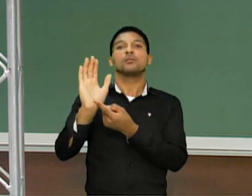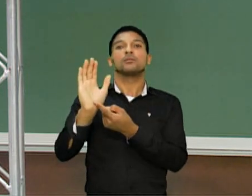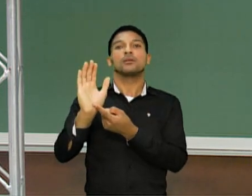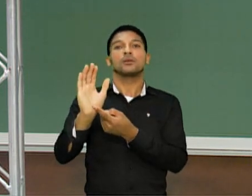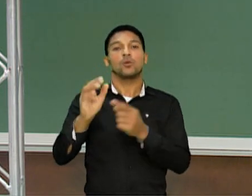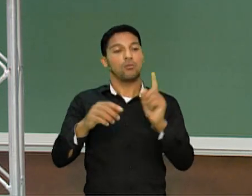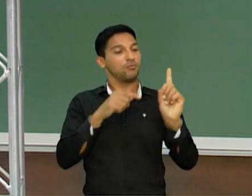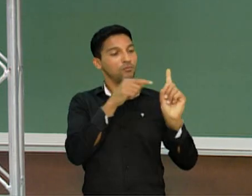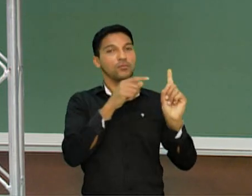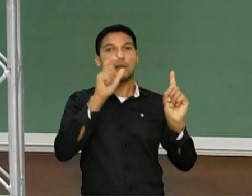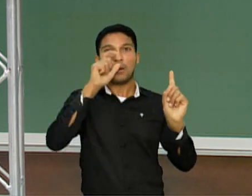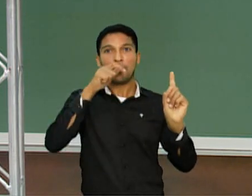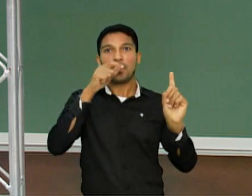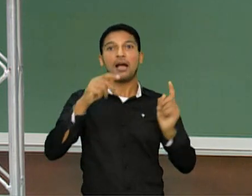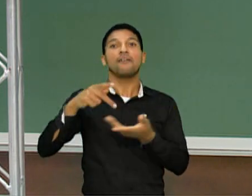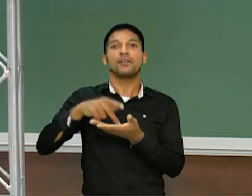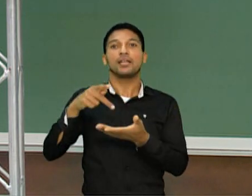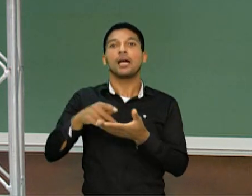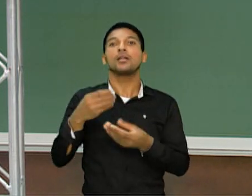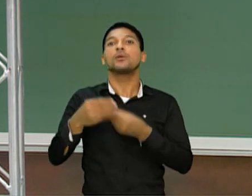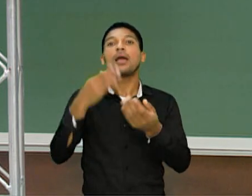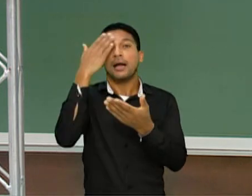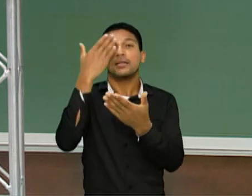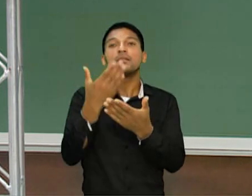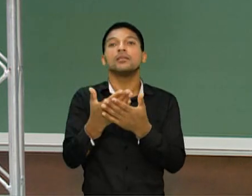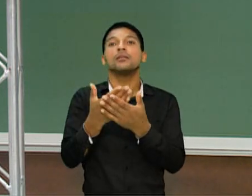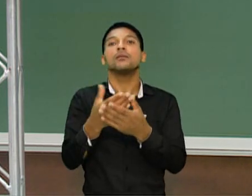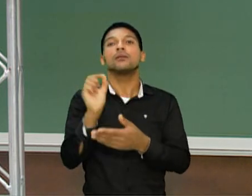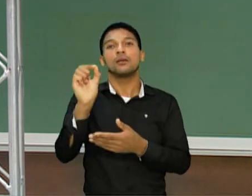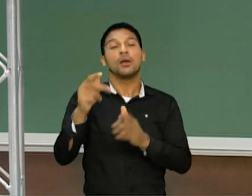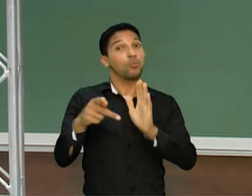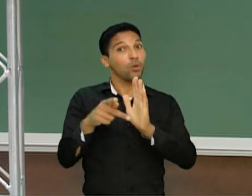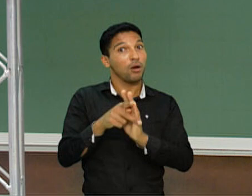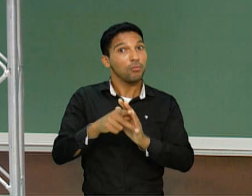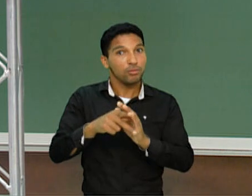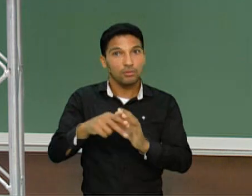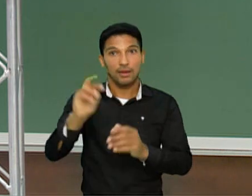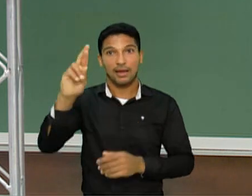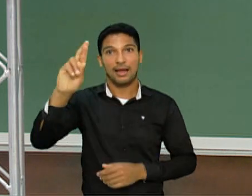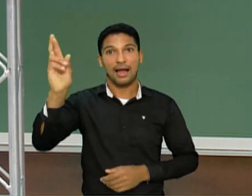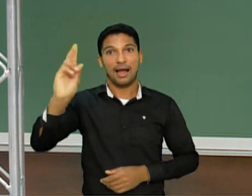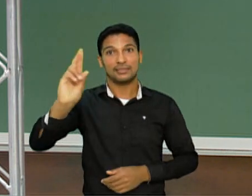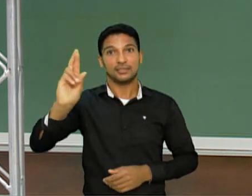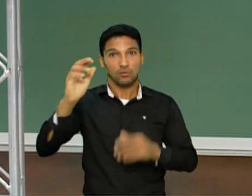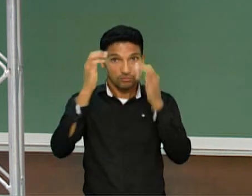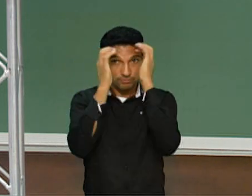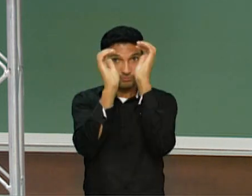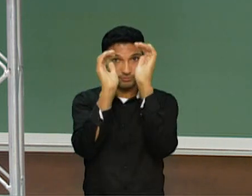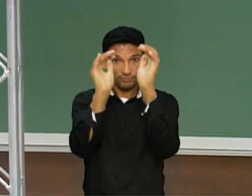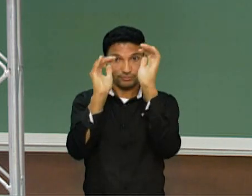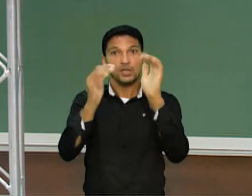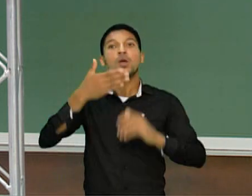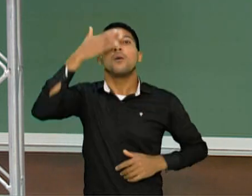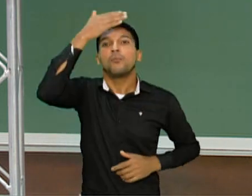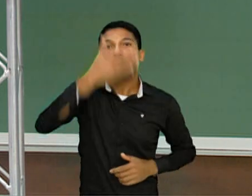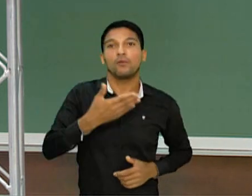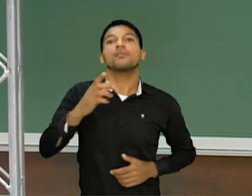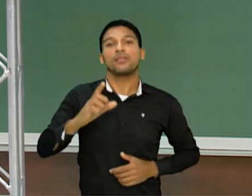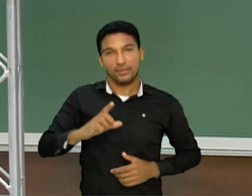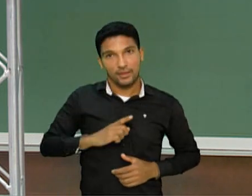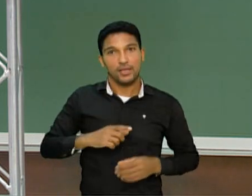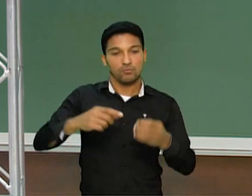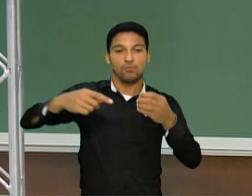acredita. Ou seja, no pensamento cartesiano, racionalista, a razão prova para a gente a verdade. E aí qual